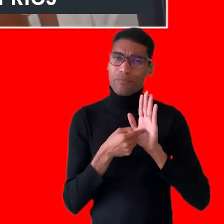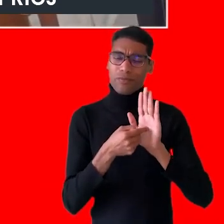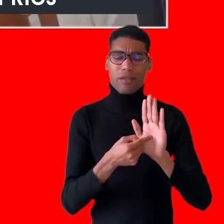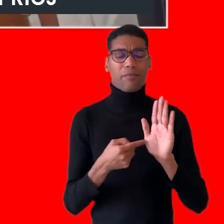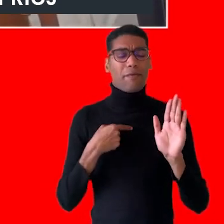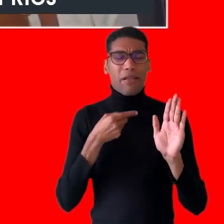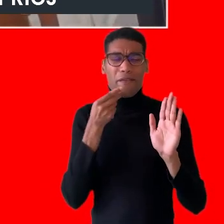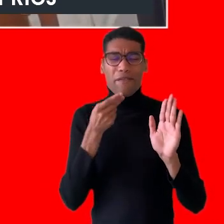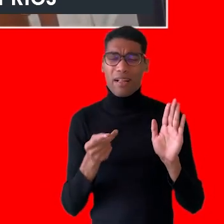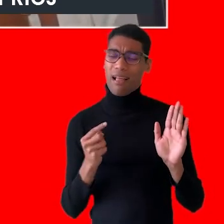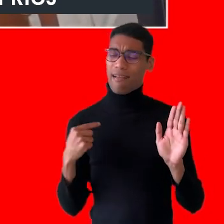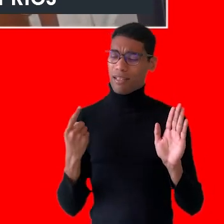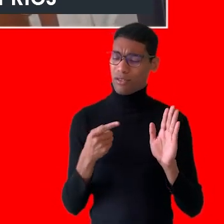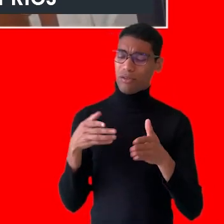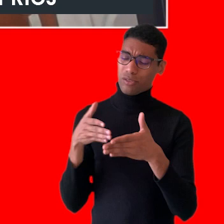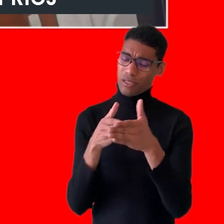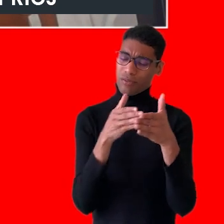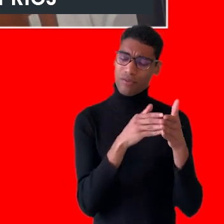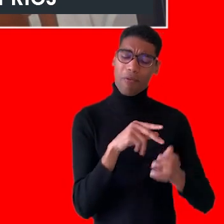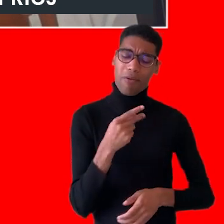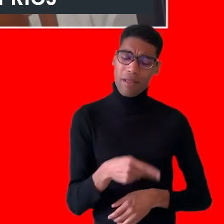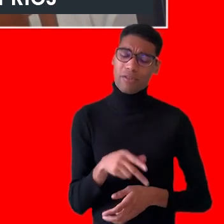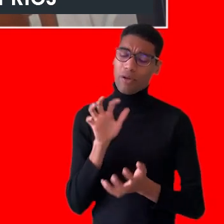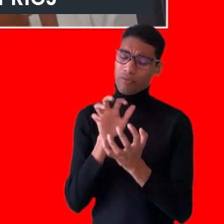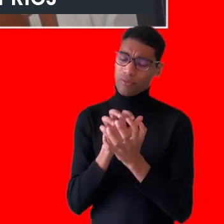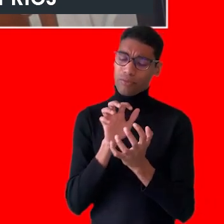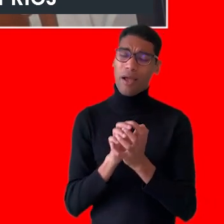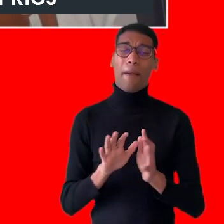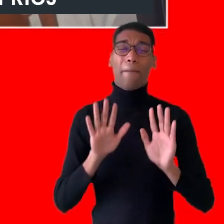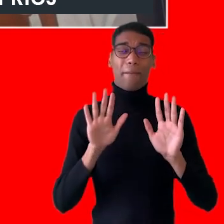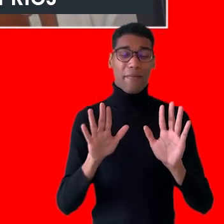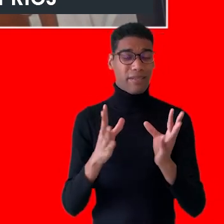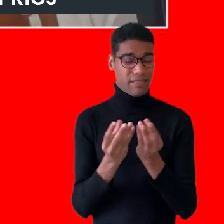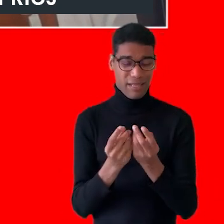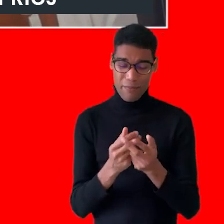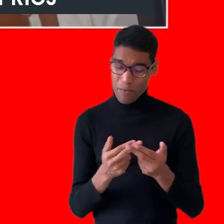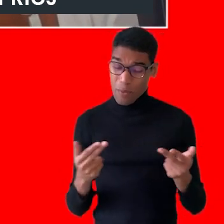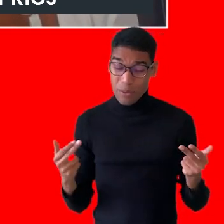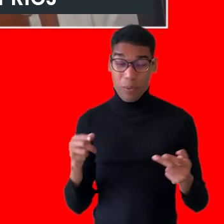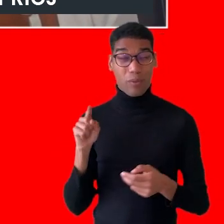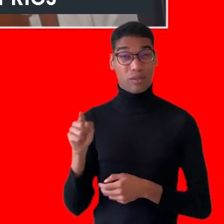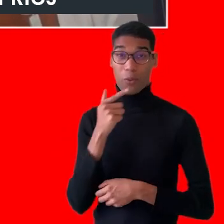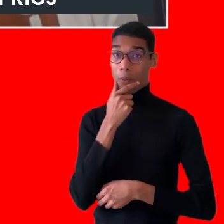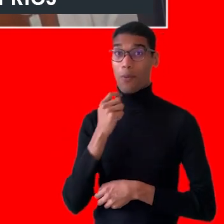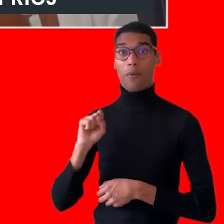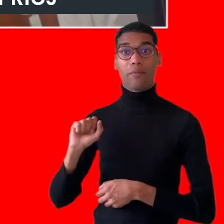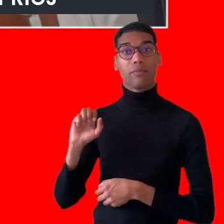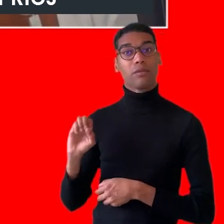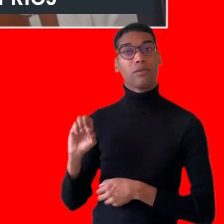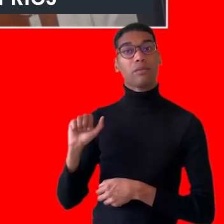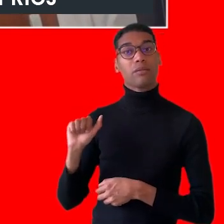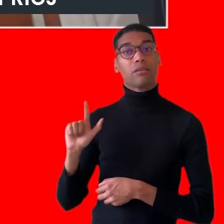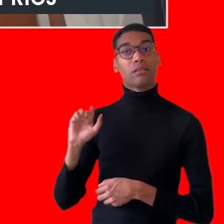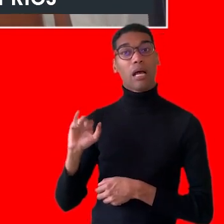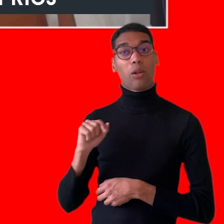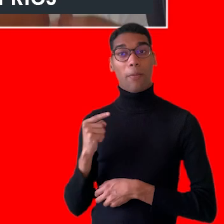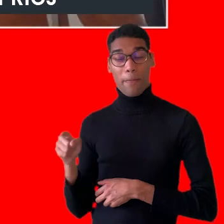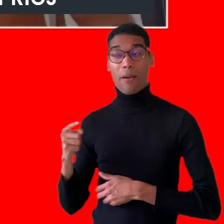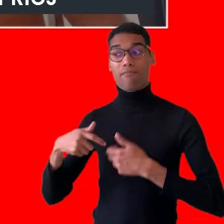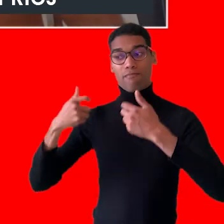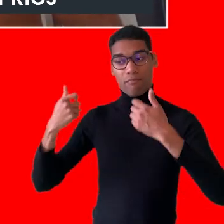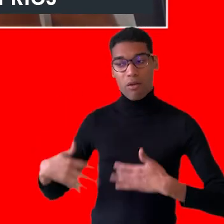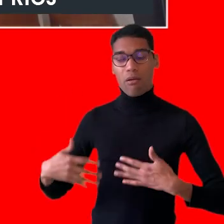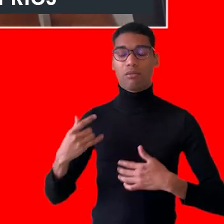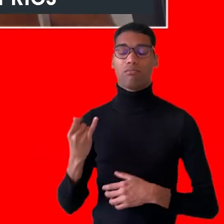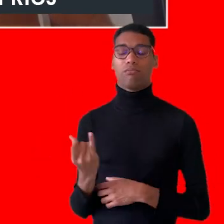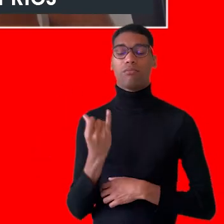para dizer para vocês da nossa dificuldade aqui em Pernambuco, né? Mas tem muita coisa que o Salomão falou e que é muito importante que a gente